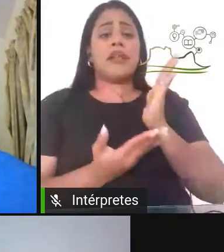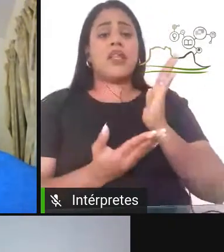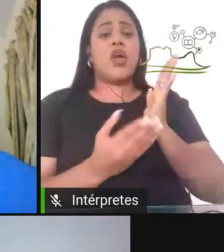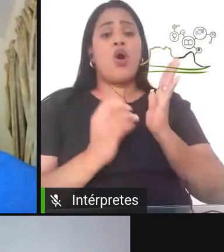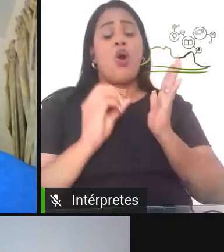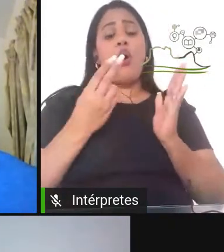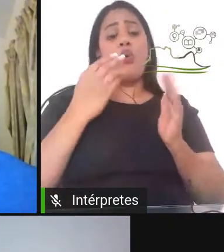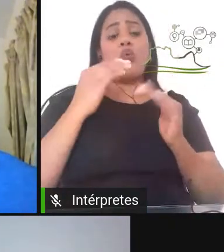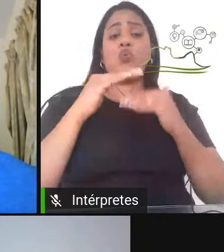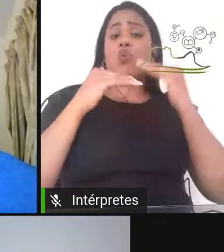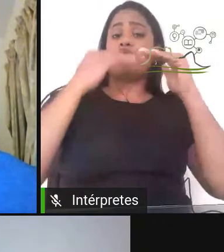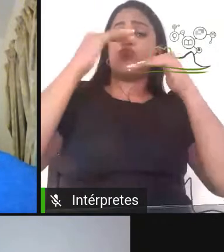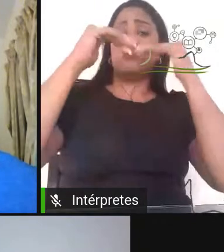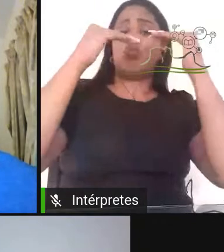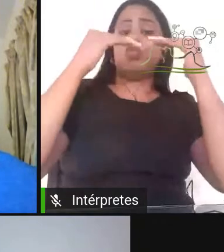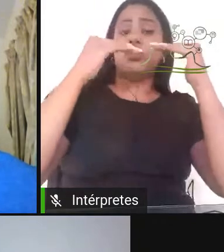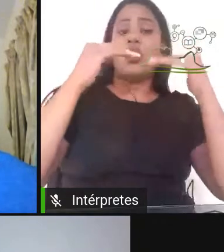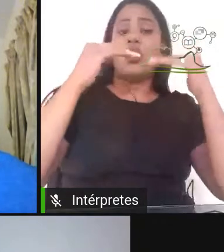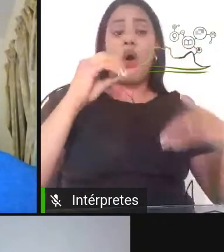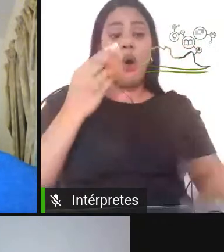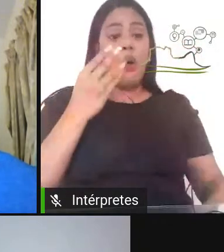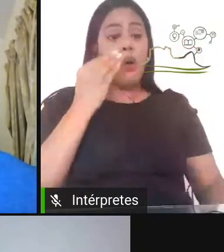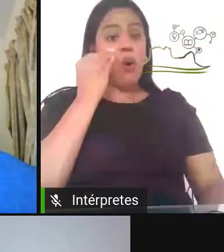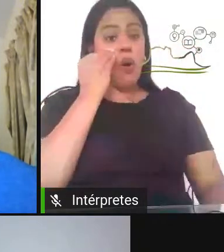protagonista, passa a investir nele.